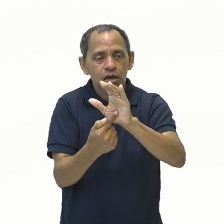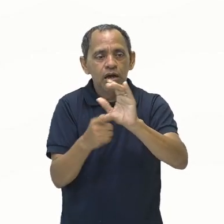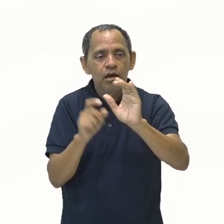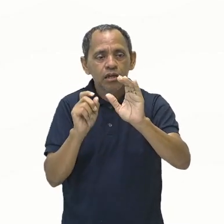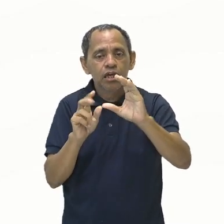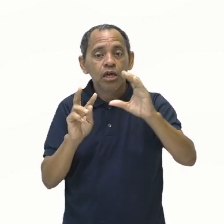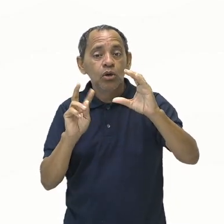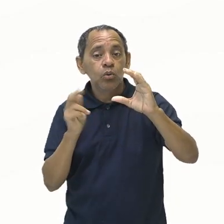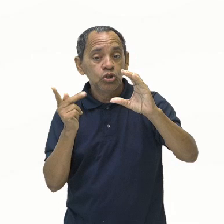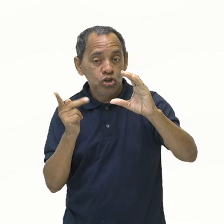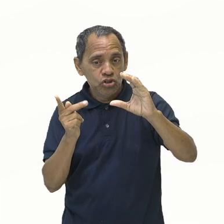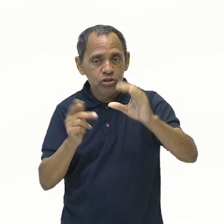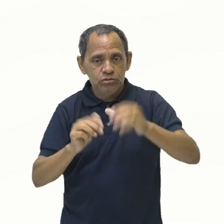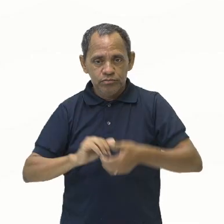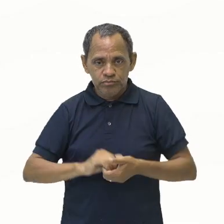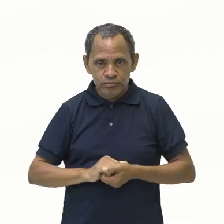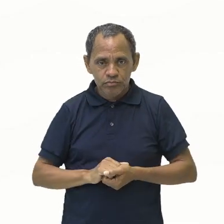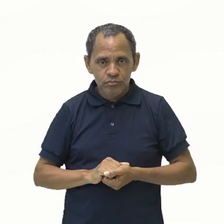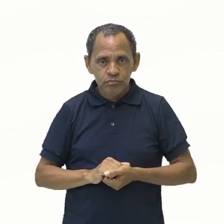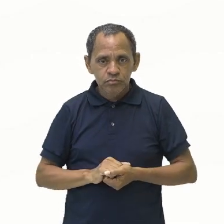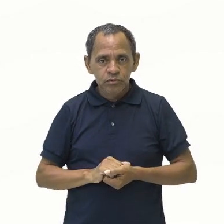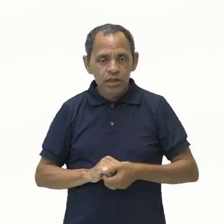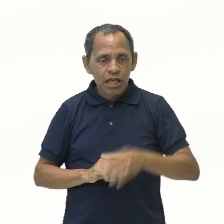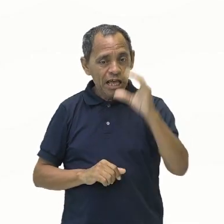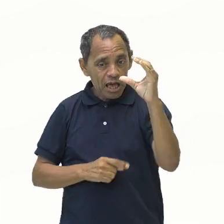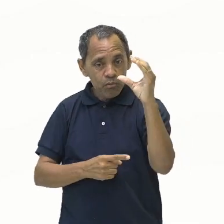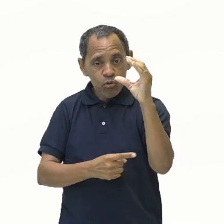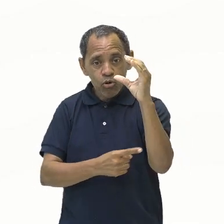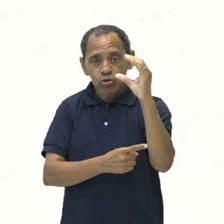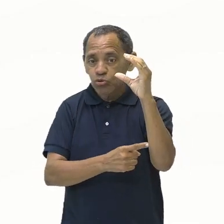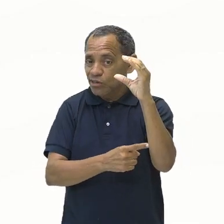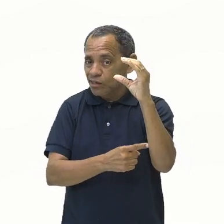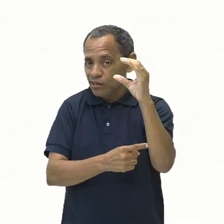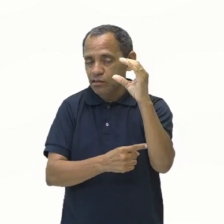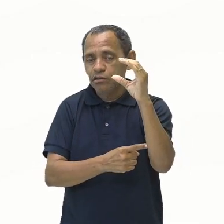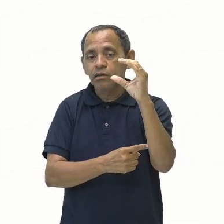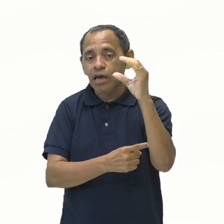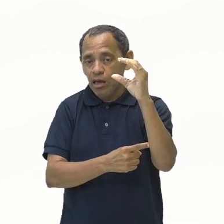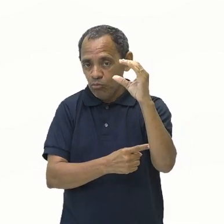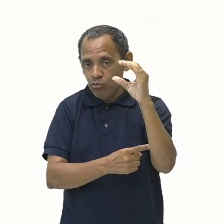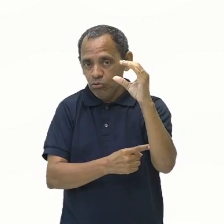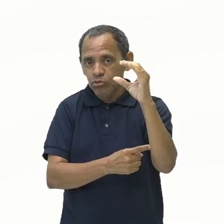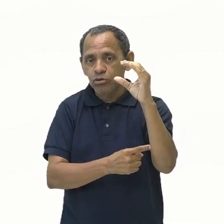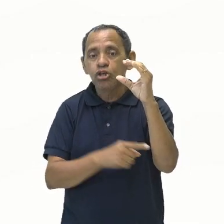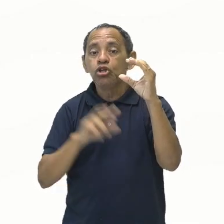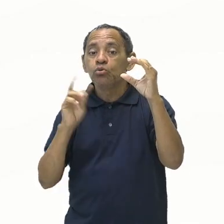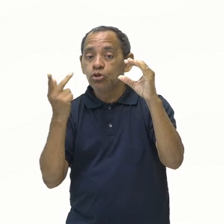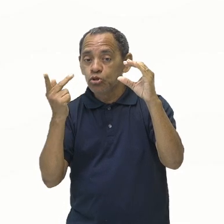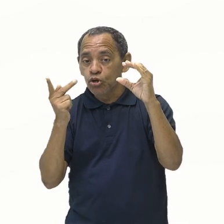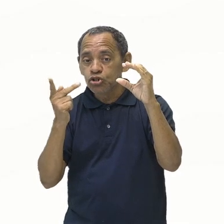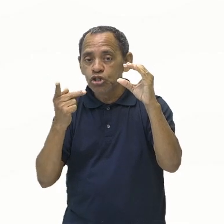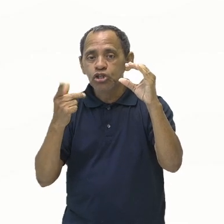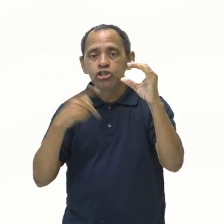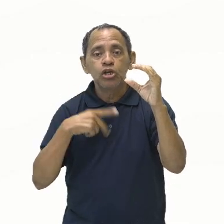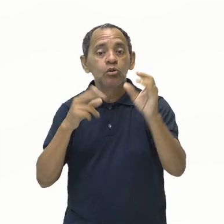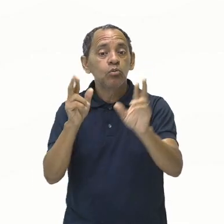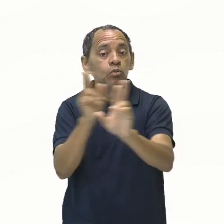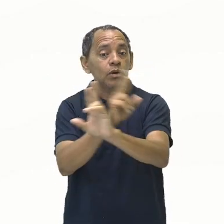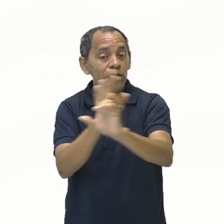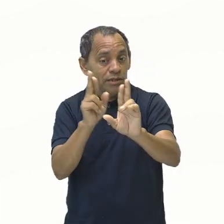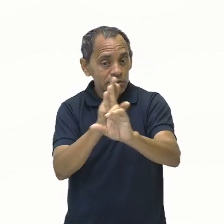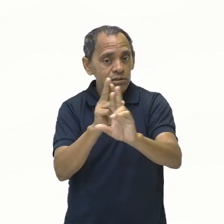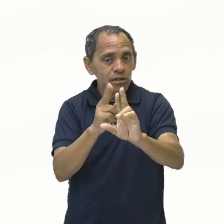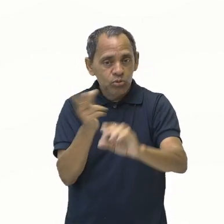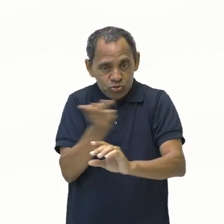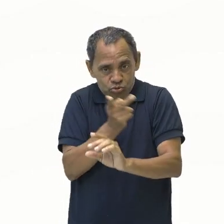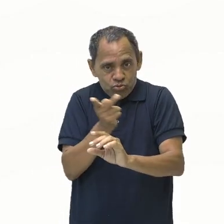esqueçam que o carbono e o hidrogênio têm uma relação de amor, tá? E essa relação de amor significa